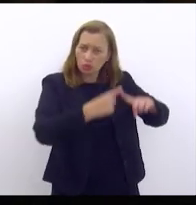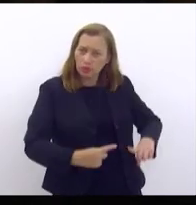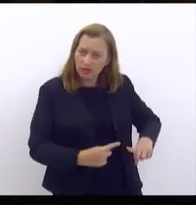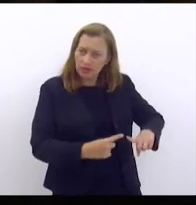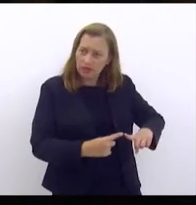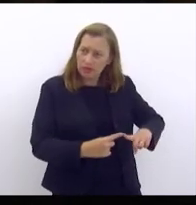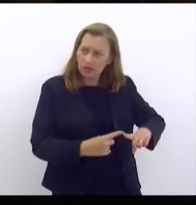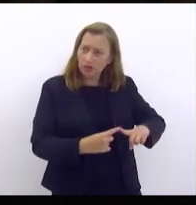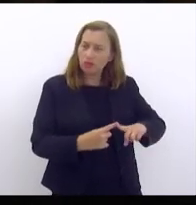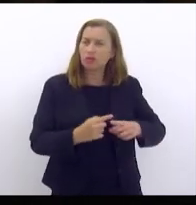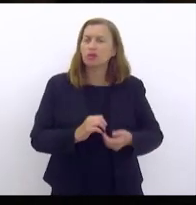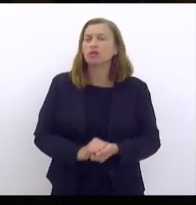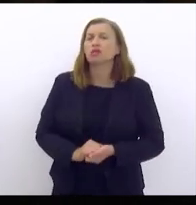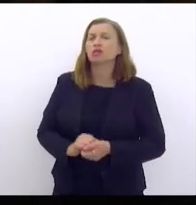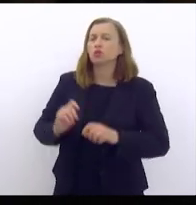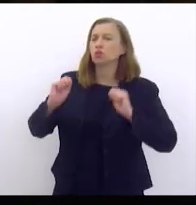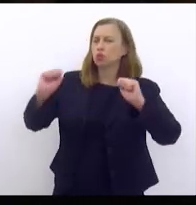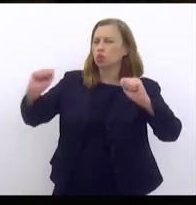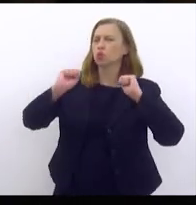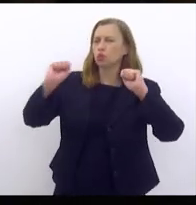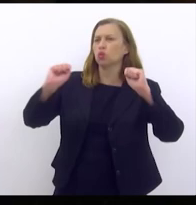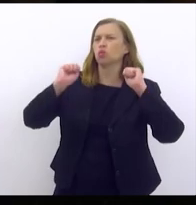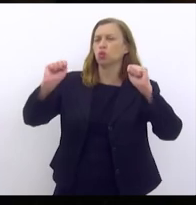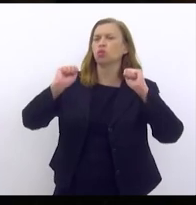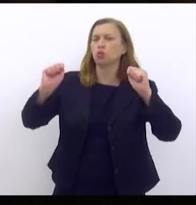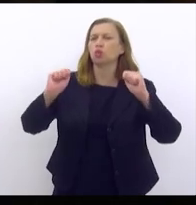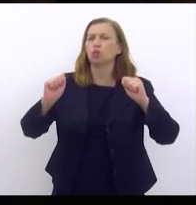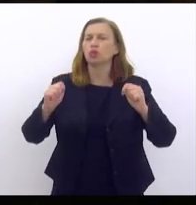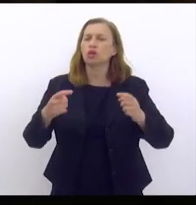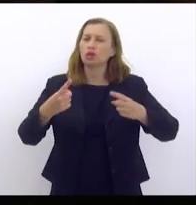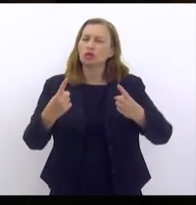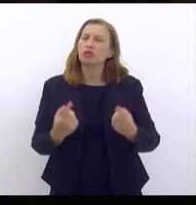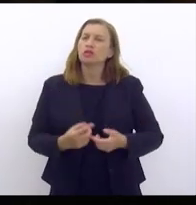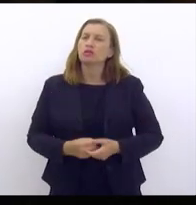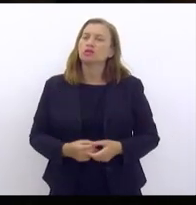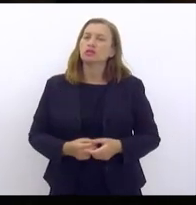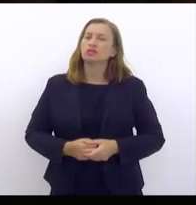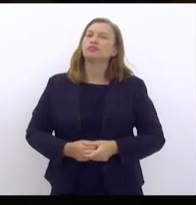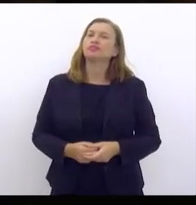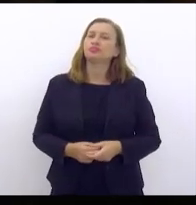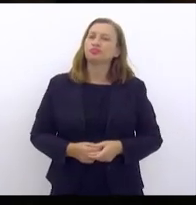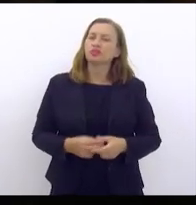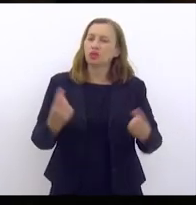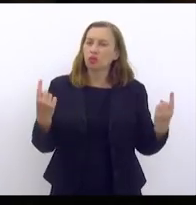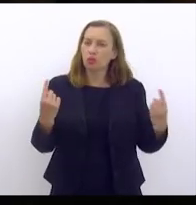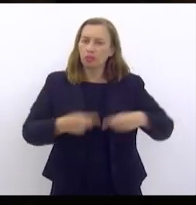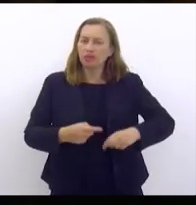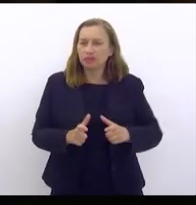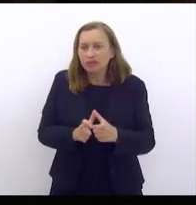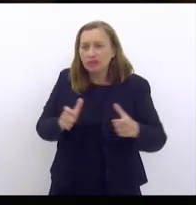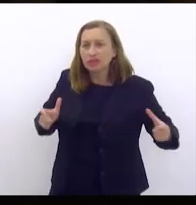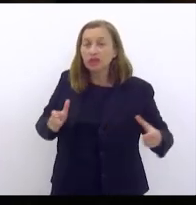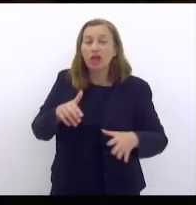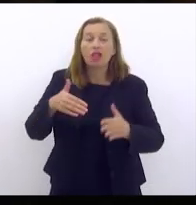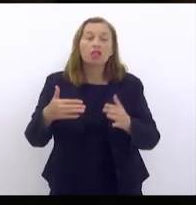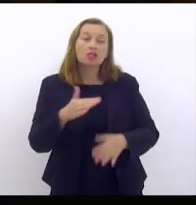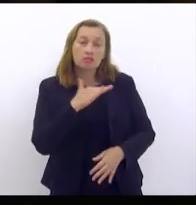chamativas, sob o ponto de vista de torcida, onde as rivalidades são muito intensas, tem até